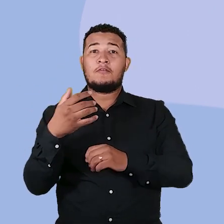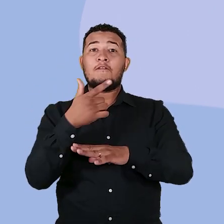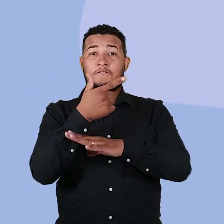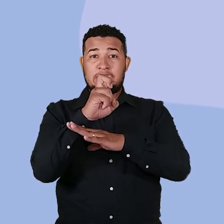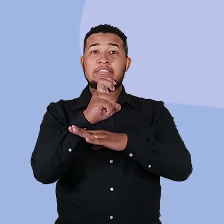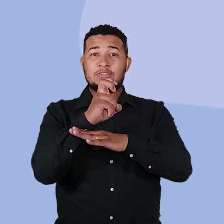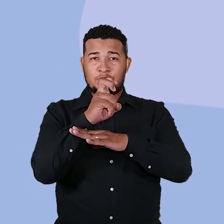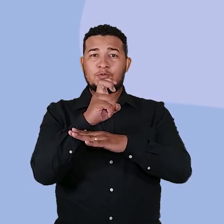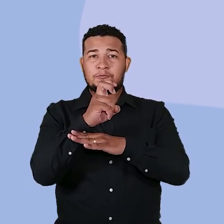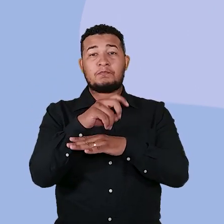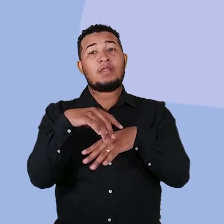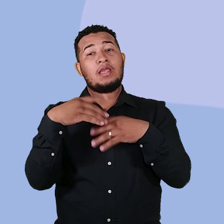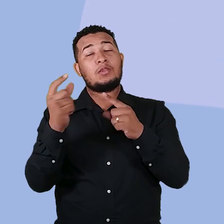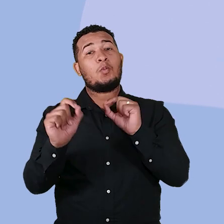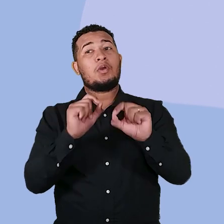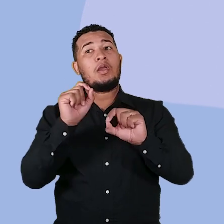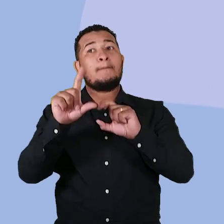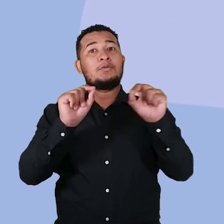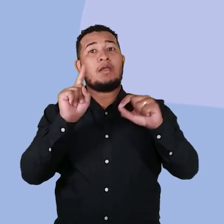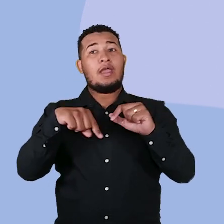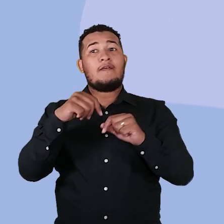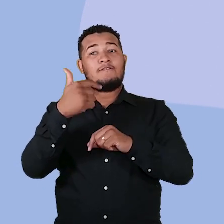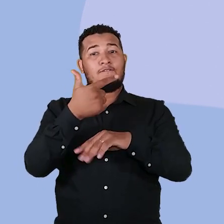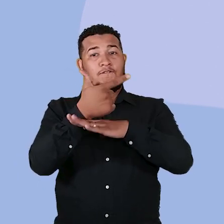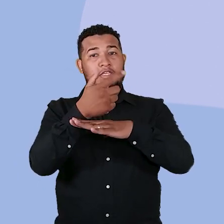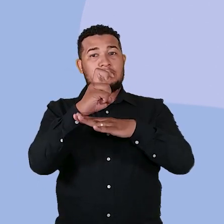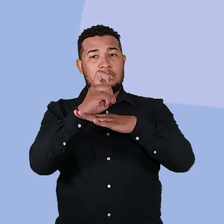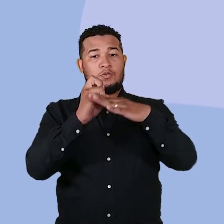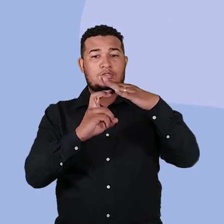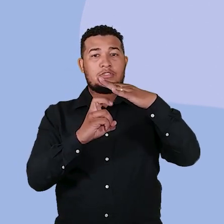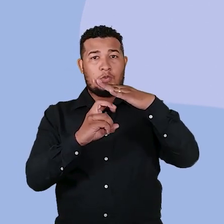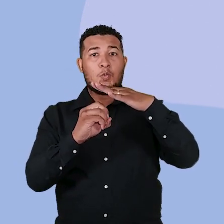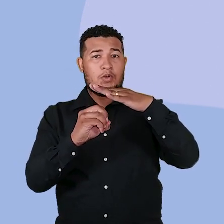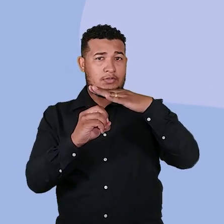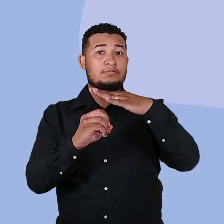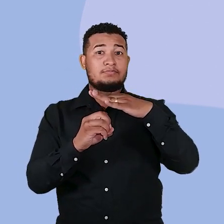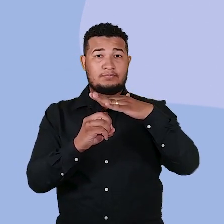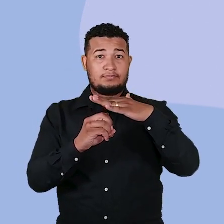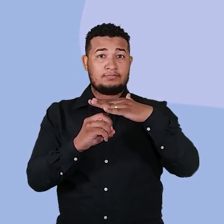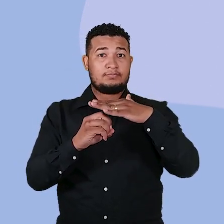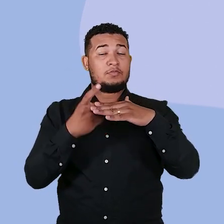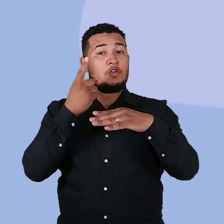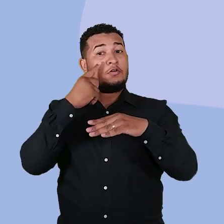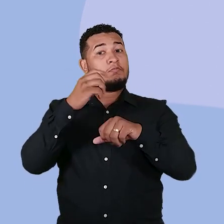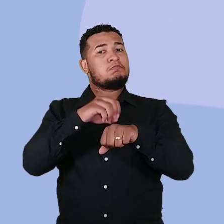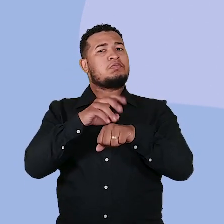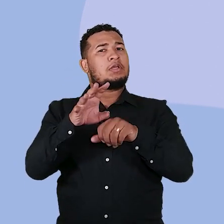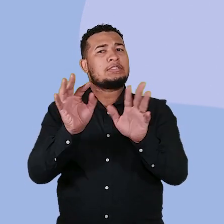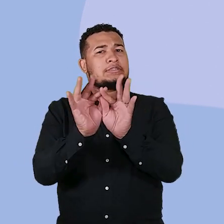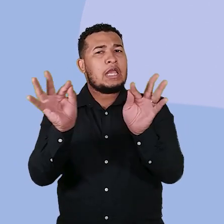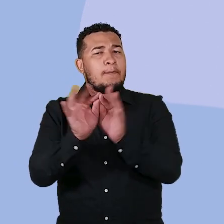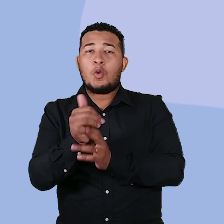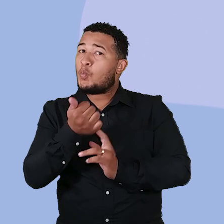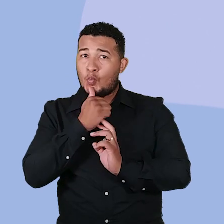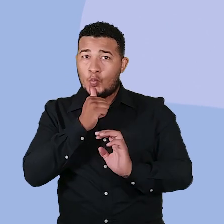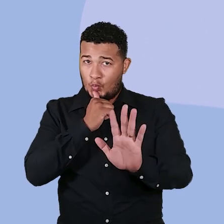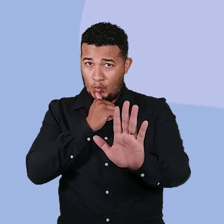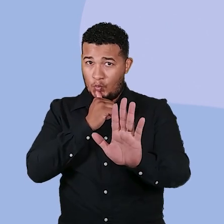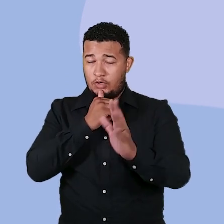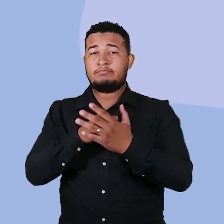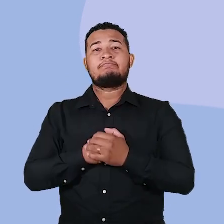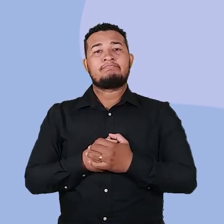quais os religião a 50 25 então a probabilidade é 25 para 50 dica hein a